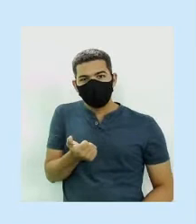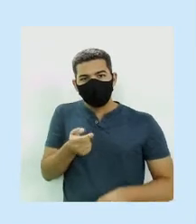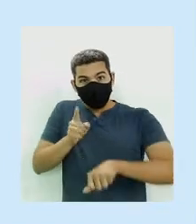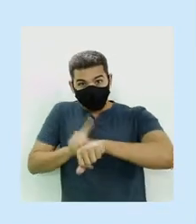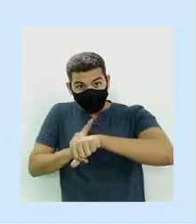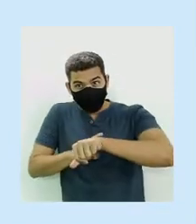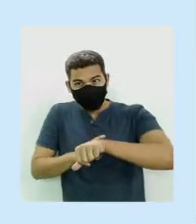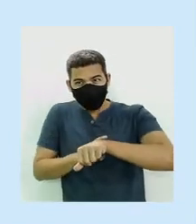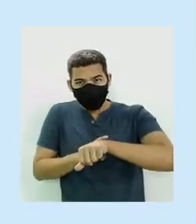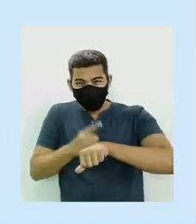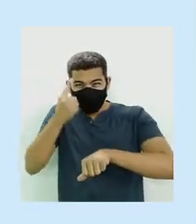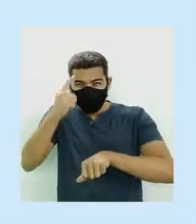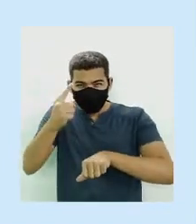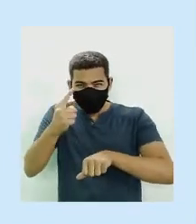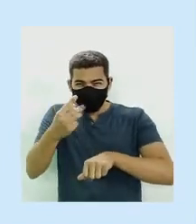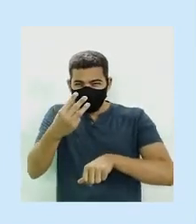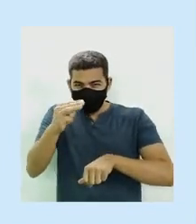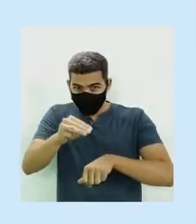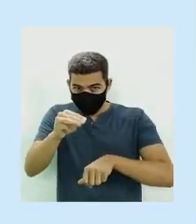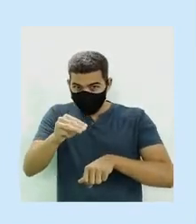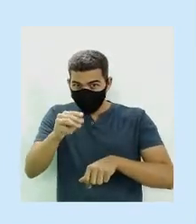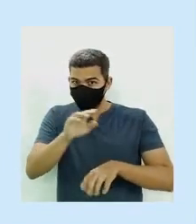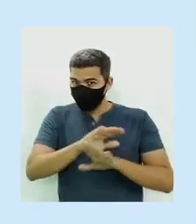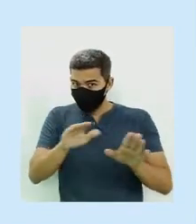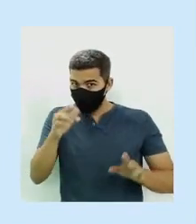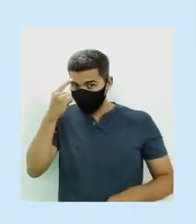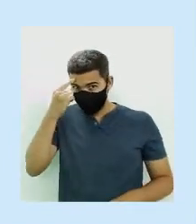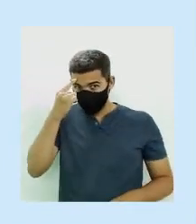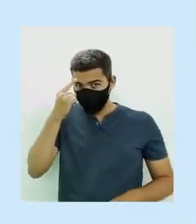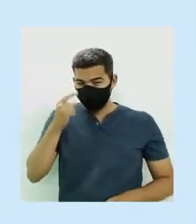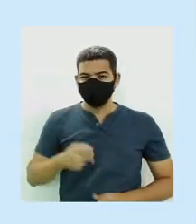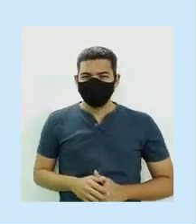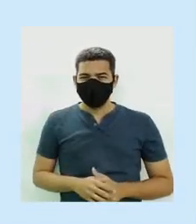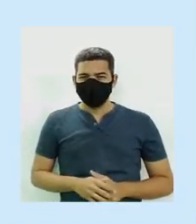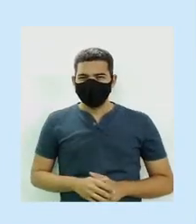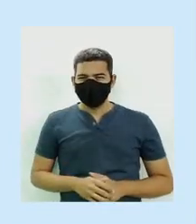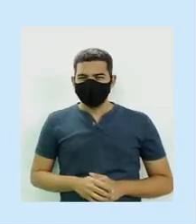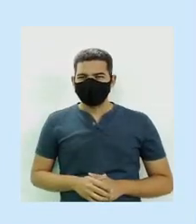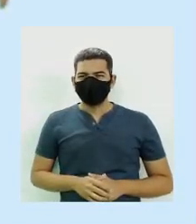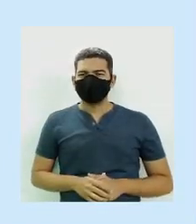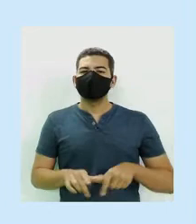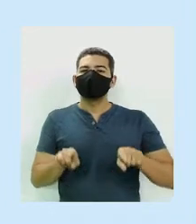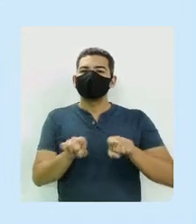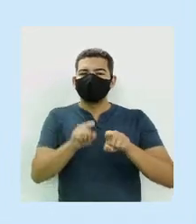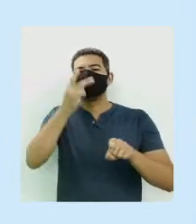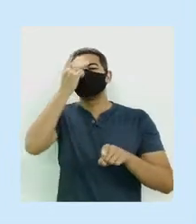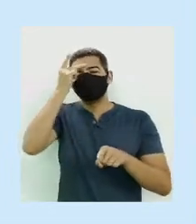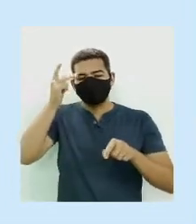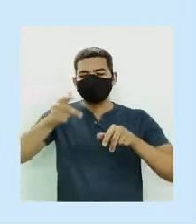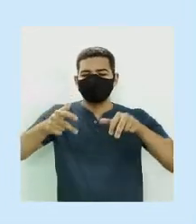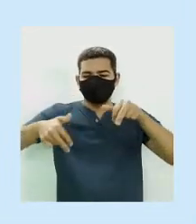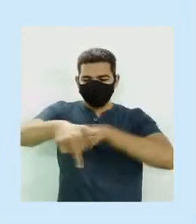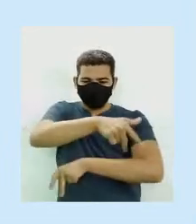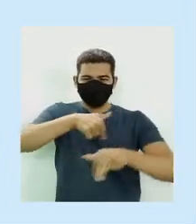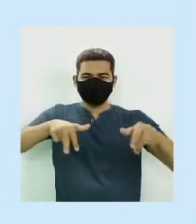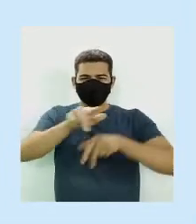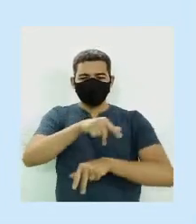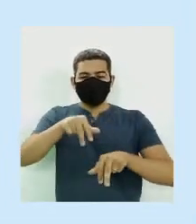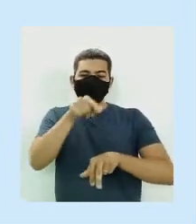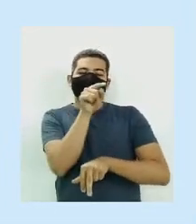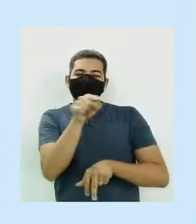cada apresentação só pode ter até 3 minutos. E a gente vai precisar da plateia, são os